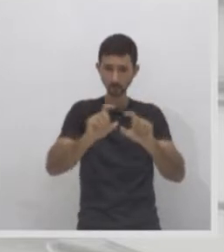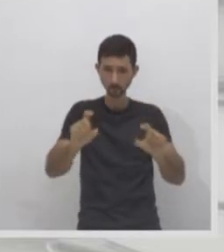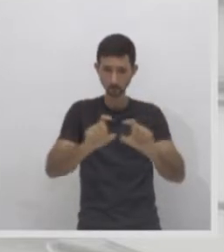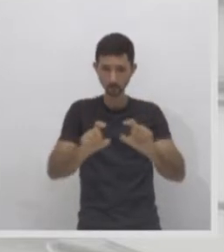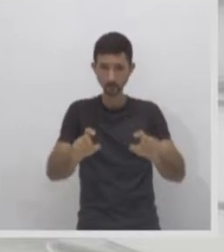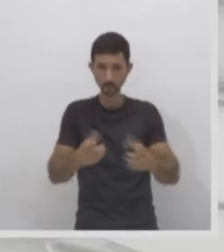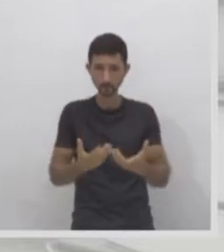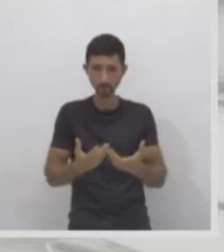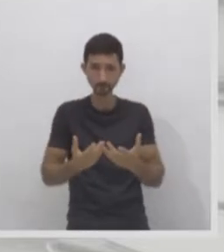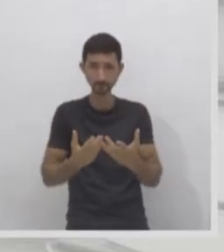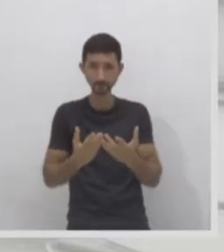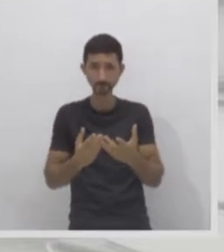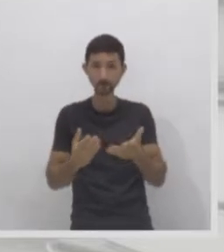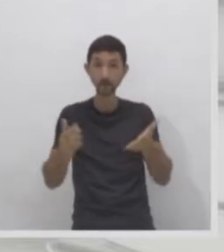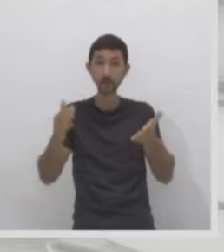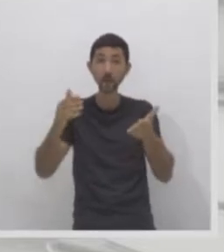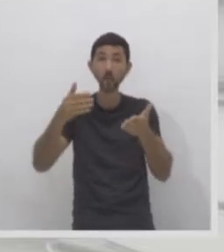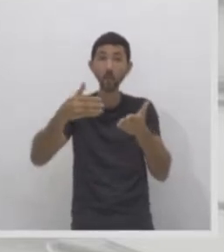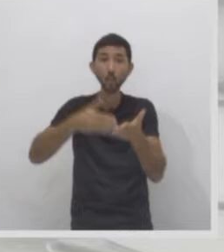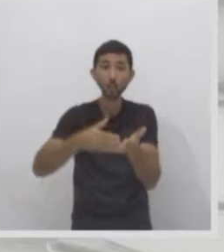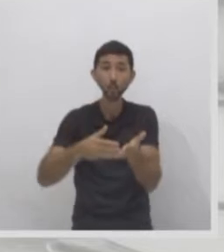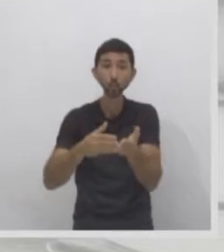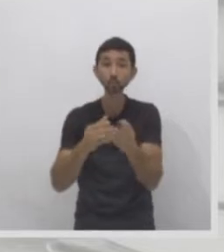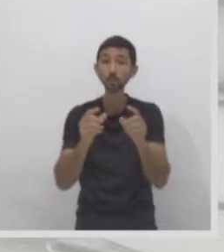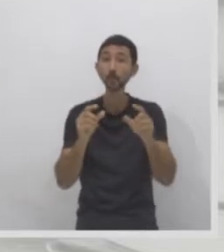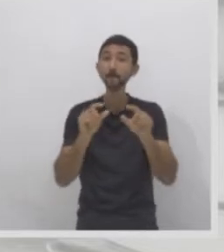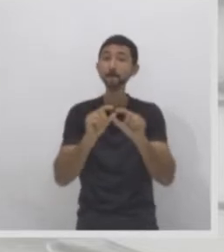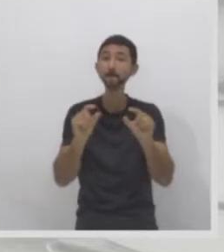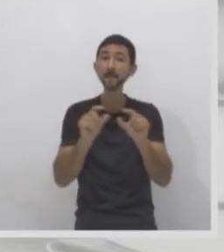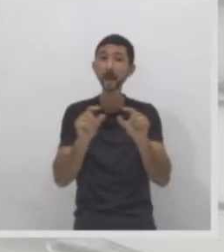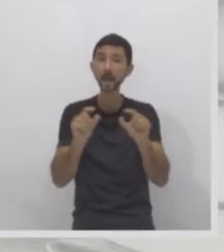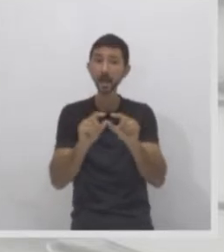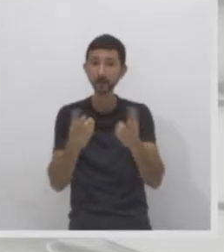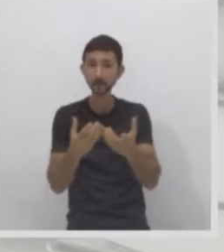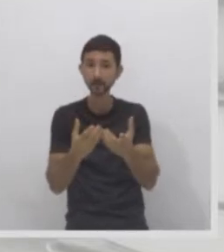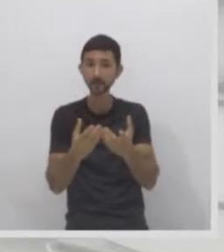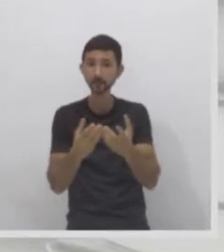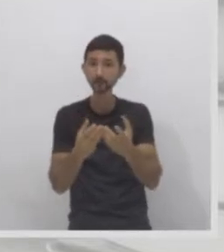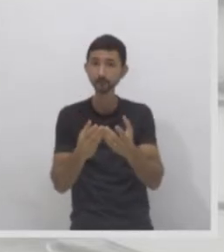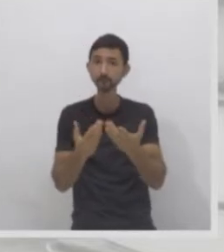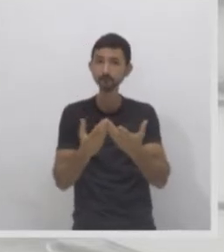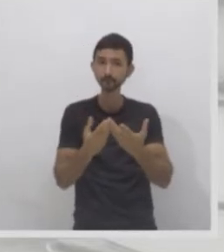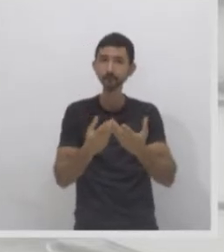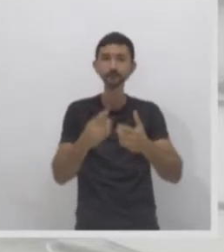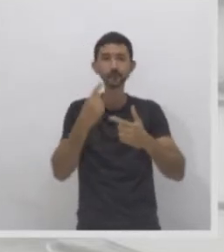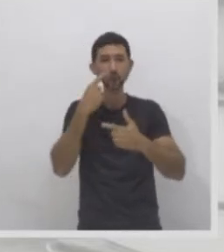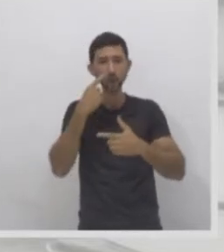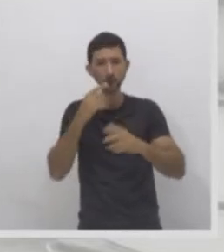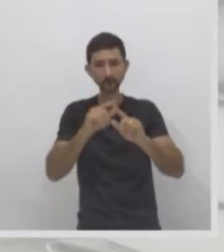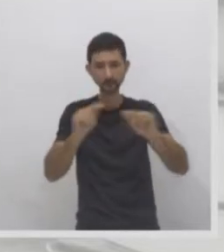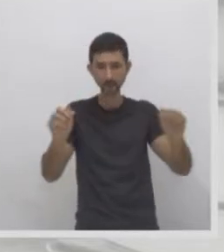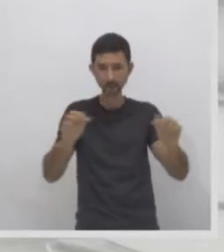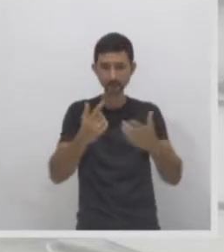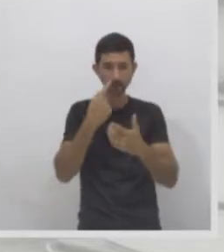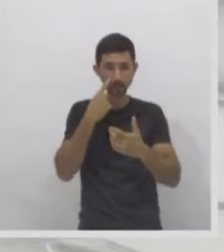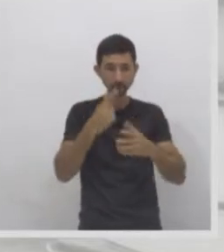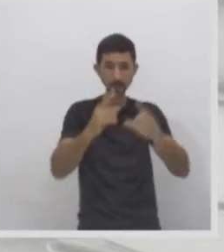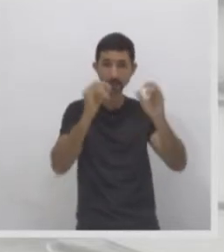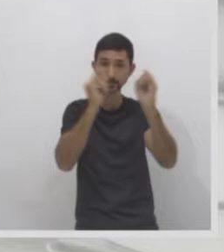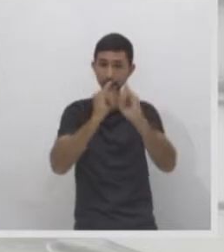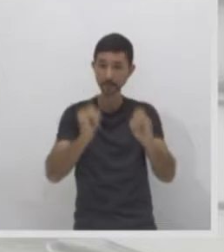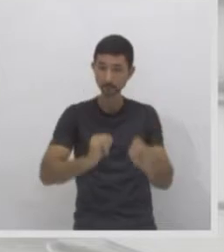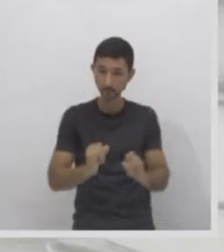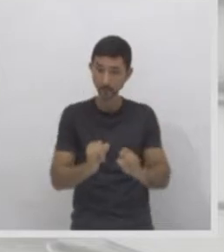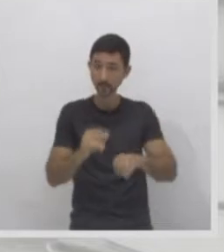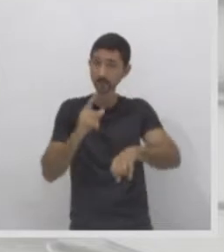a última palavra é super fofinho. A frase é: confira as imagens desse momento super